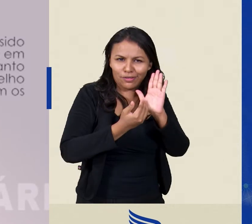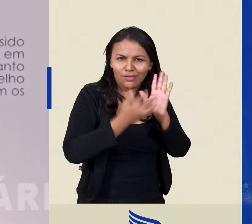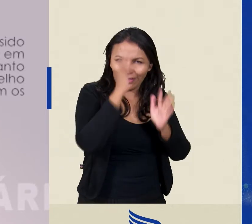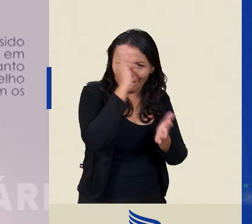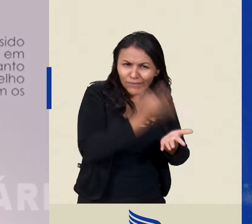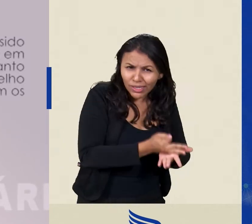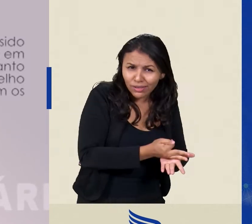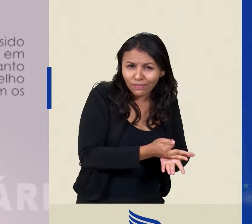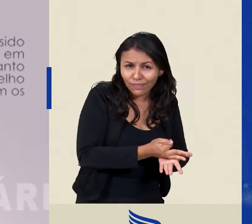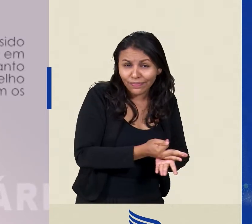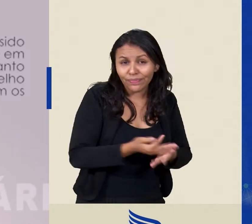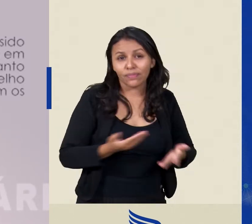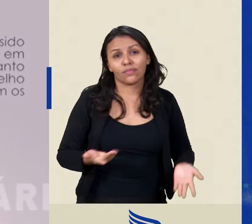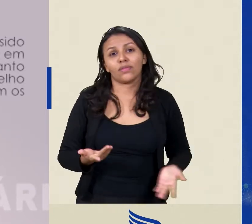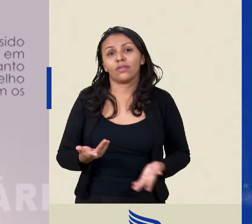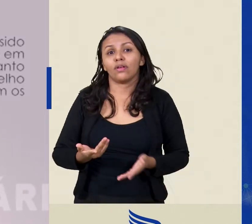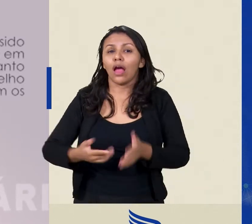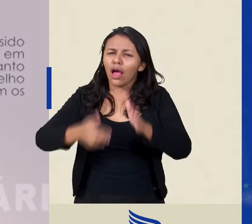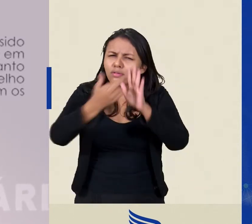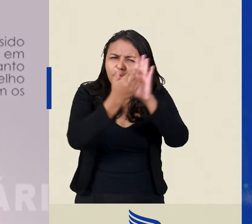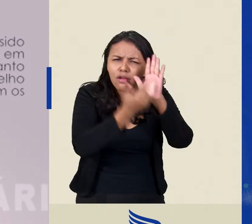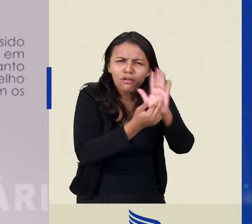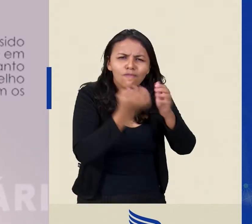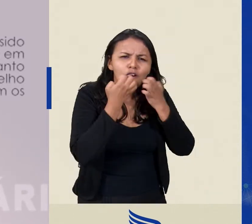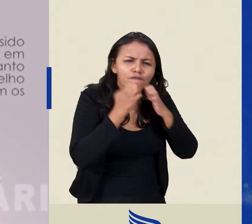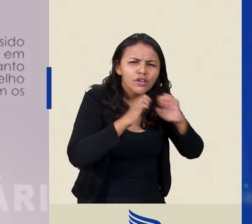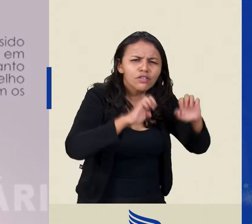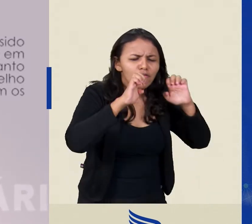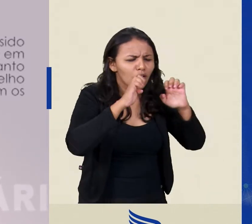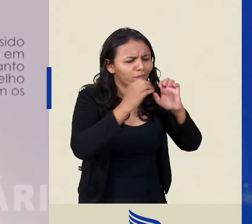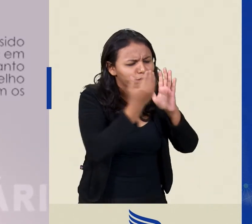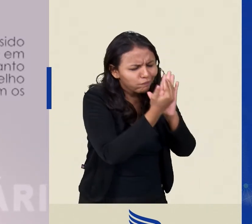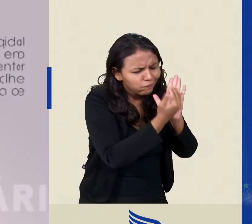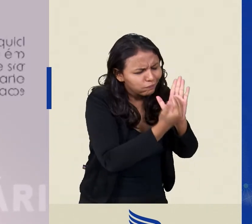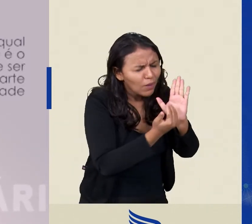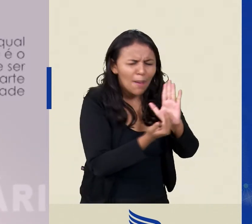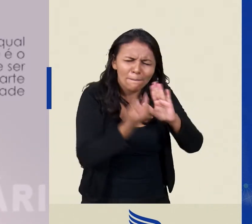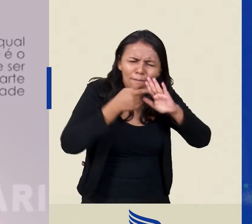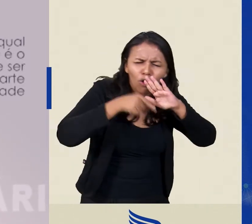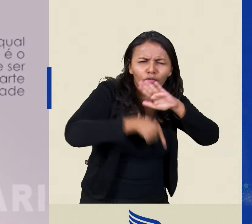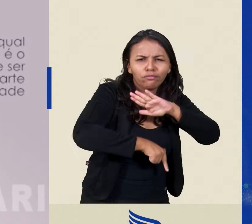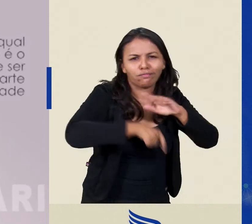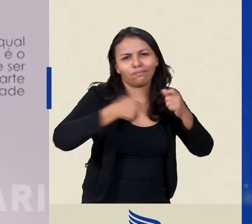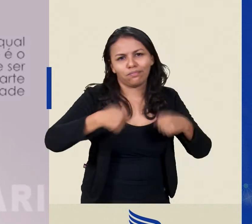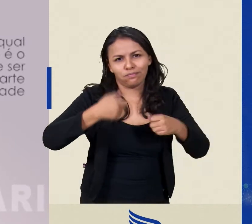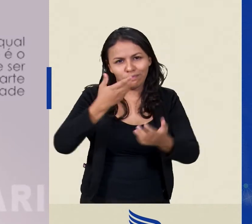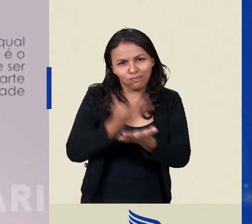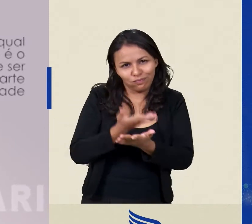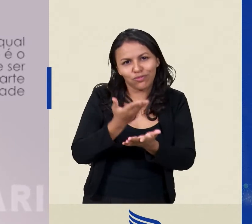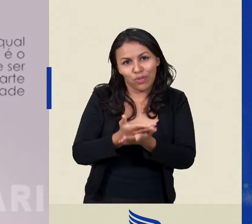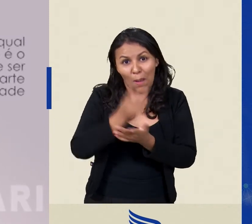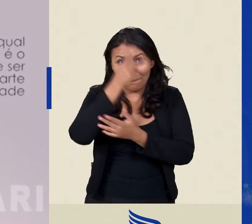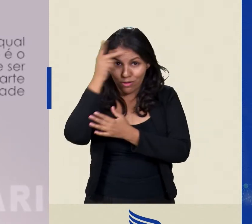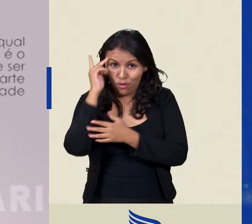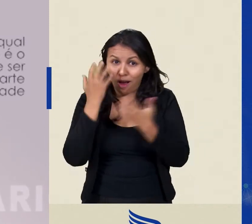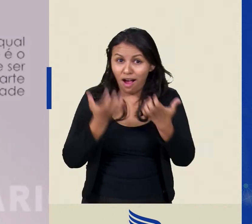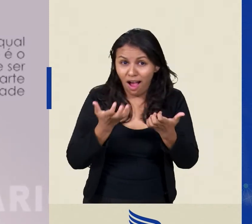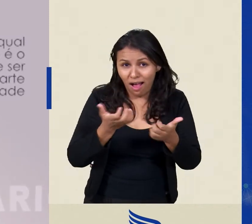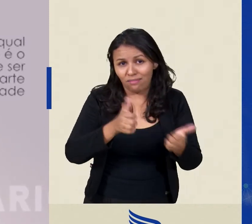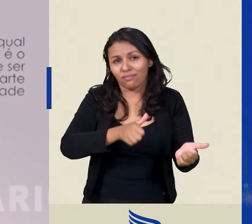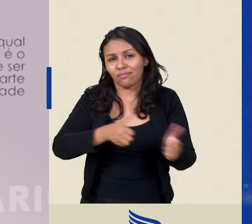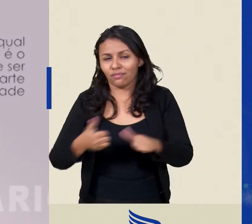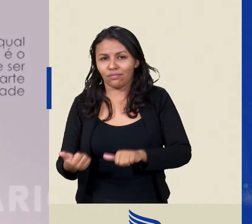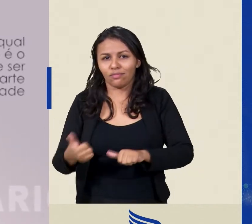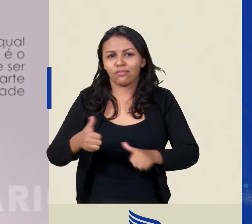As exigências do Evangelho devem ser estudadas a fundo com os batizandos. Um ponto sobre o qual